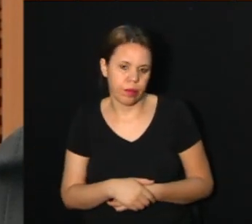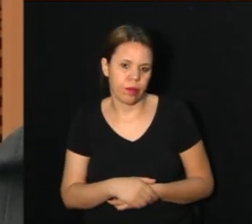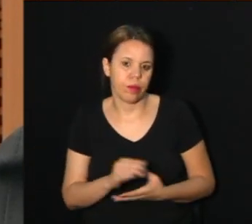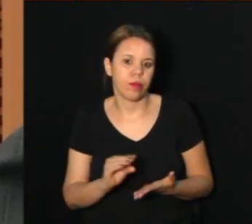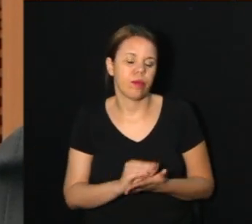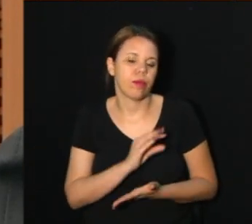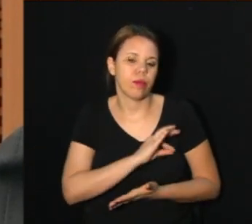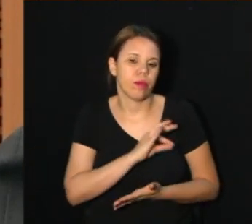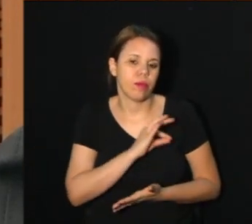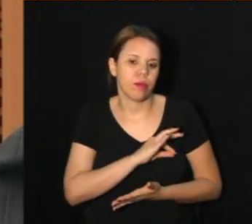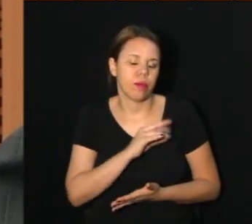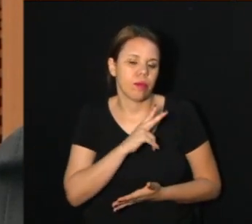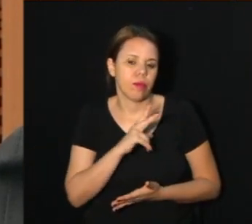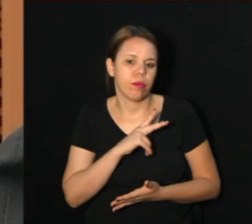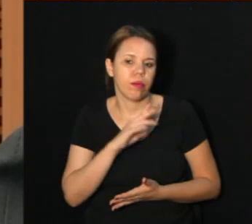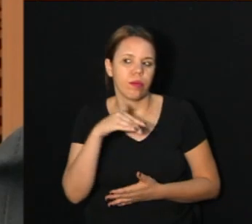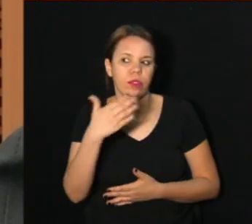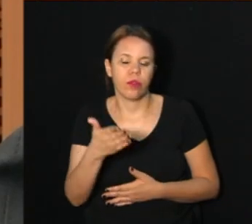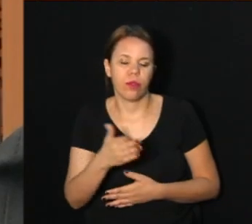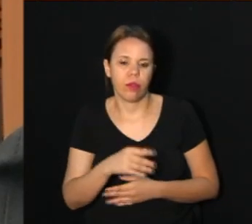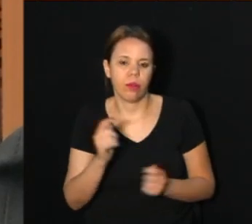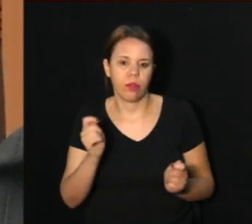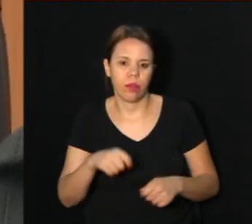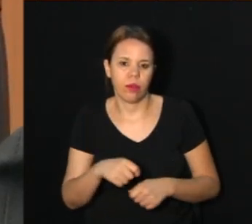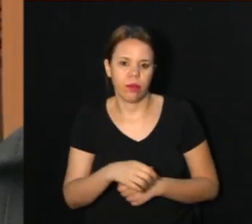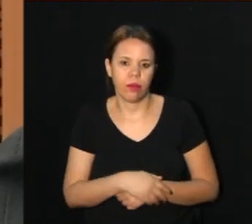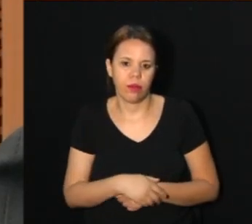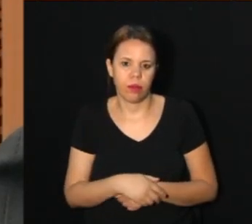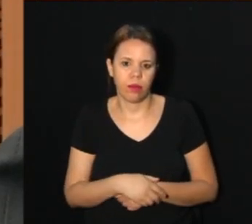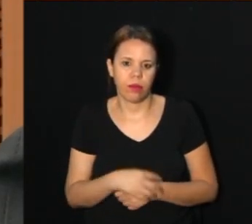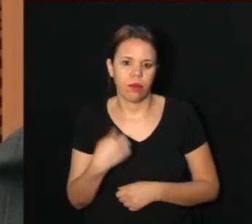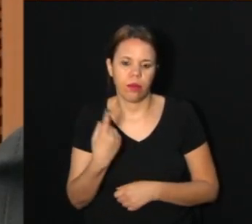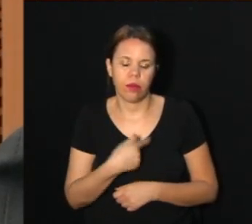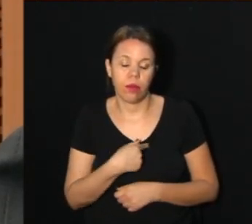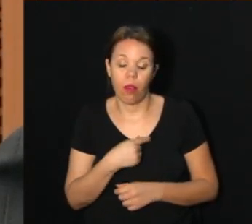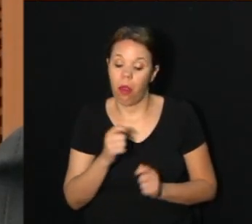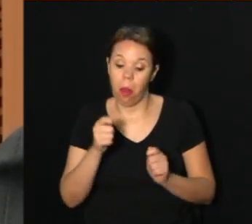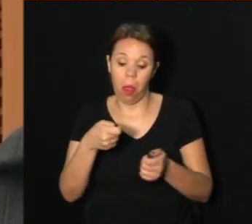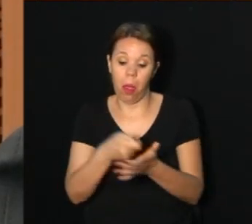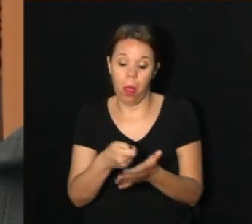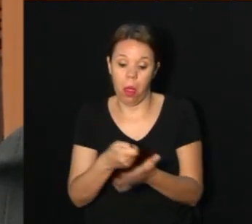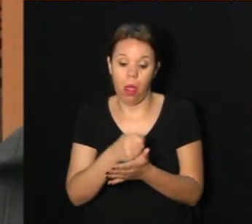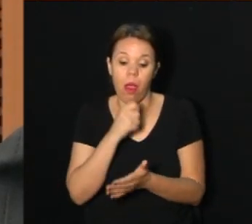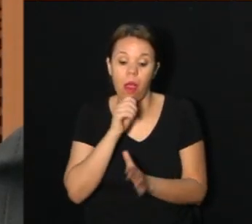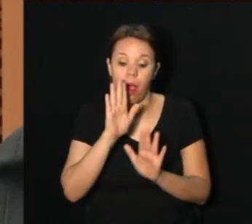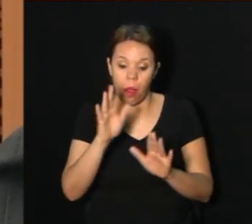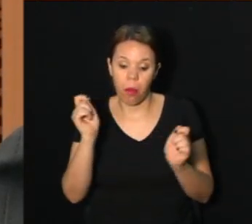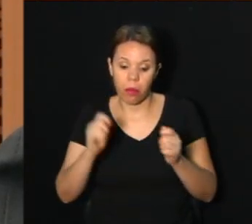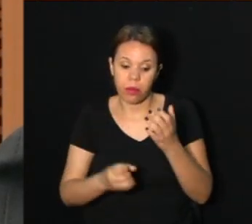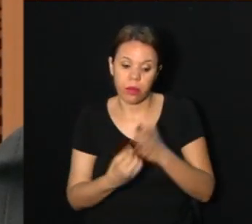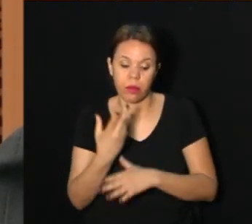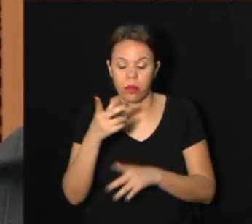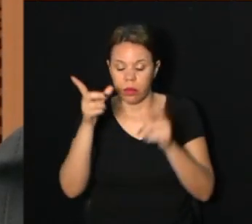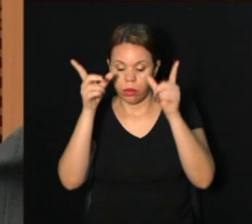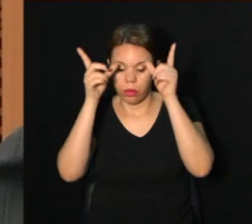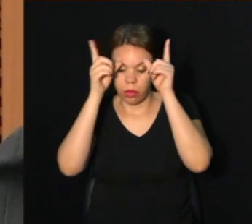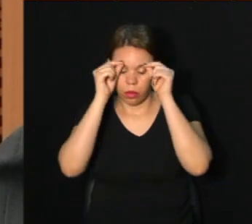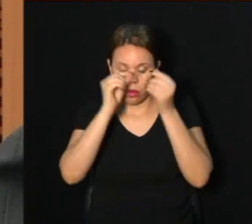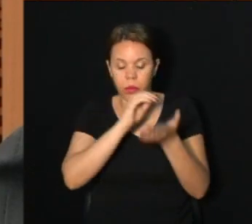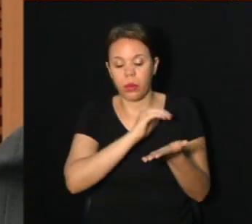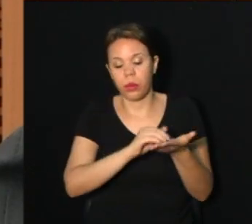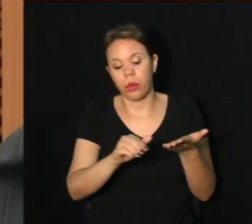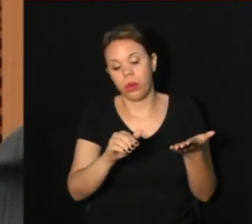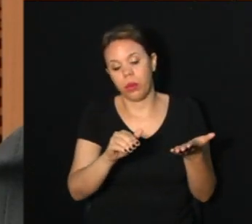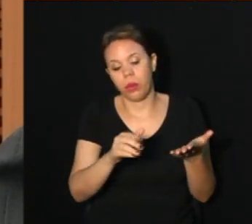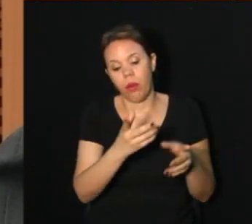remuneração privada, vinda de fora, é possível, não estamos impondo, mas é possível que alivie-se a Secretaria de Finanças